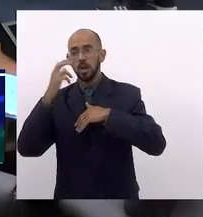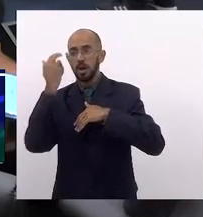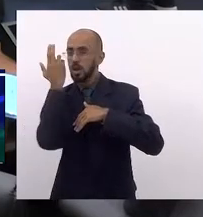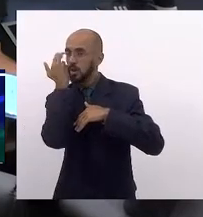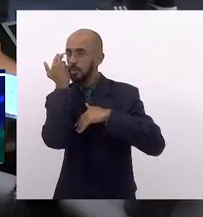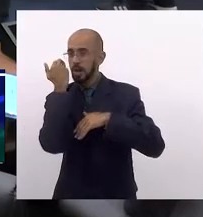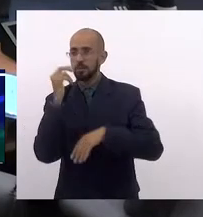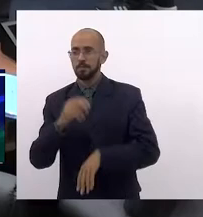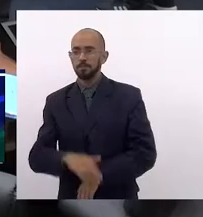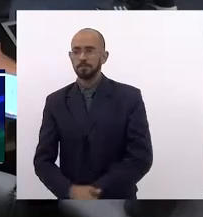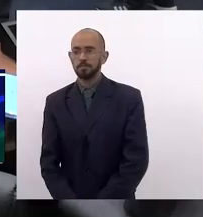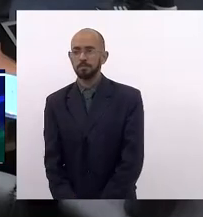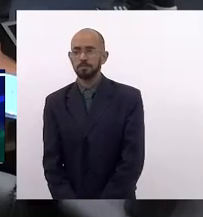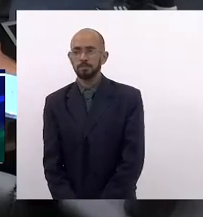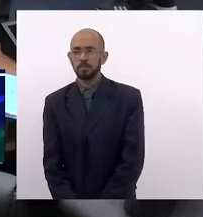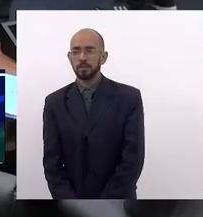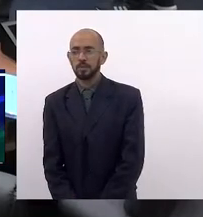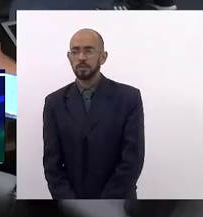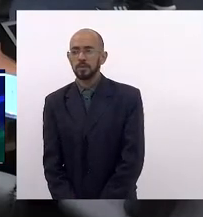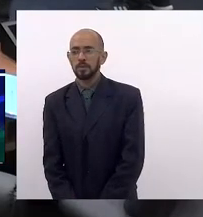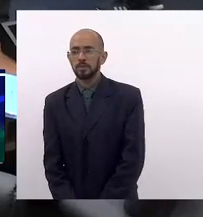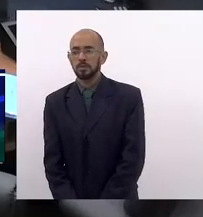E aí